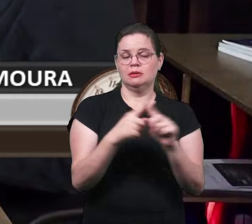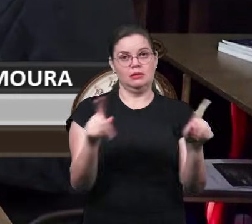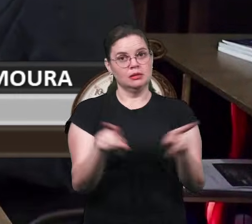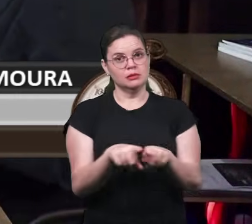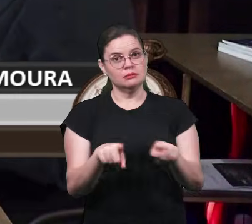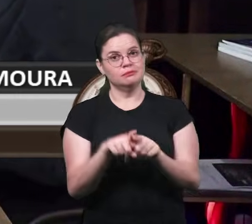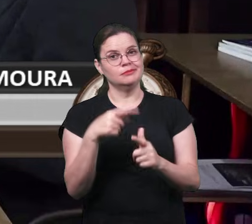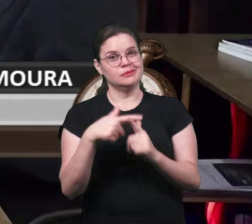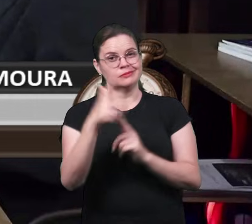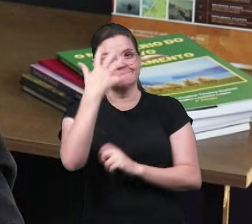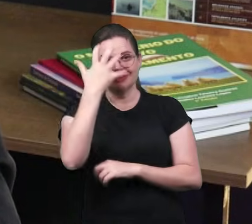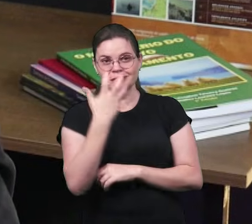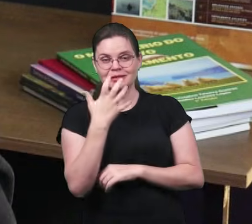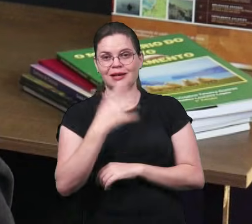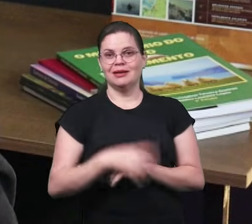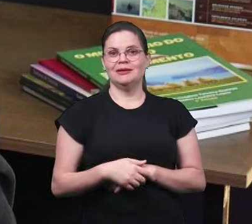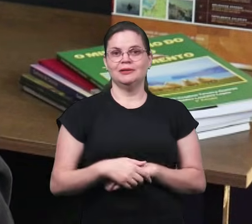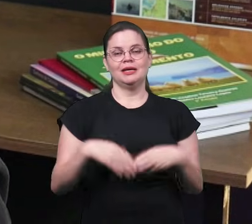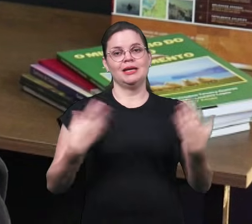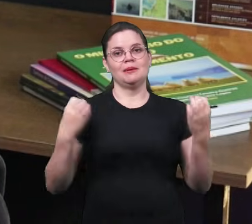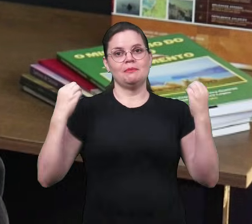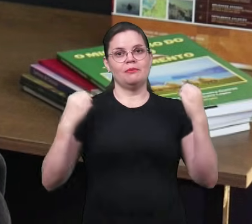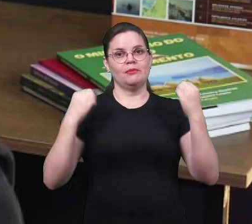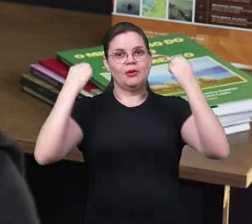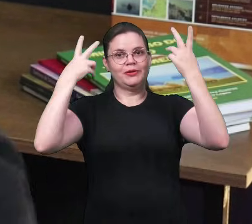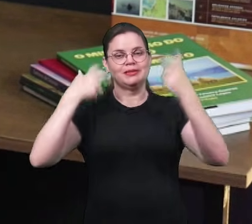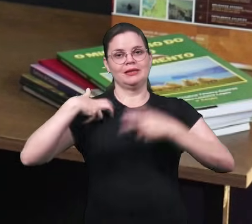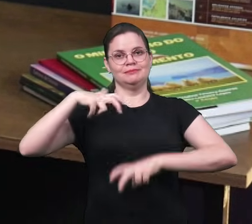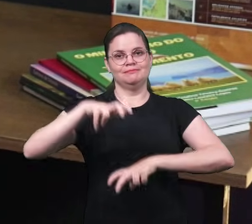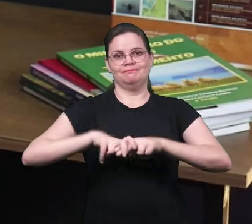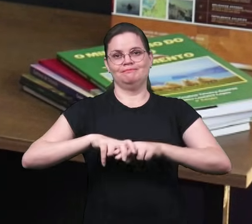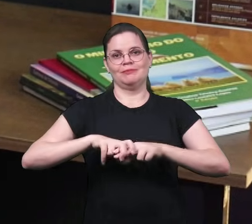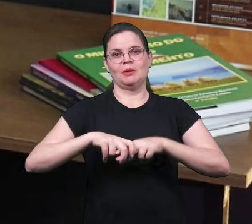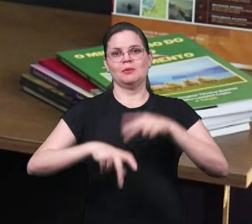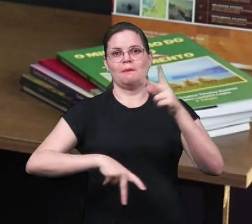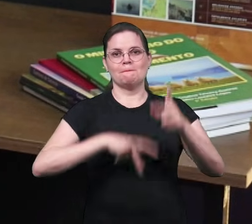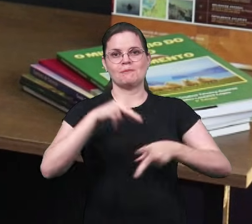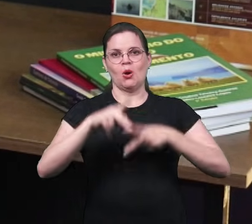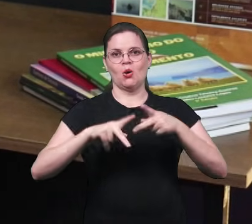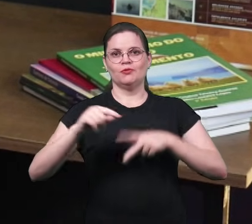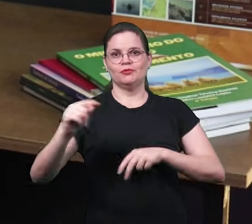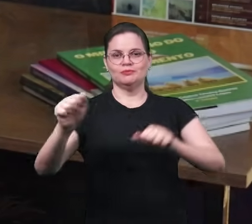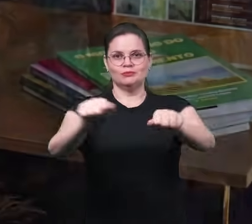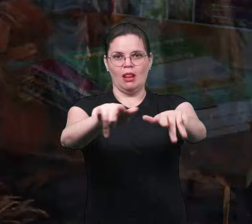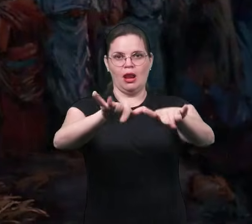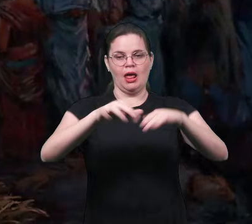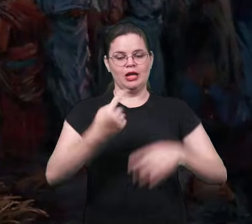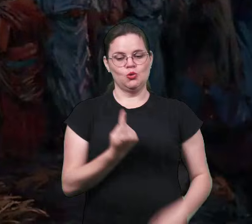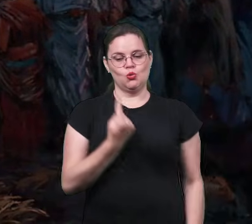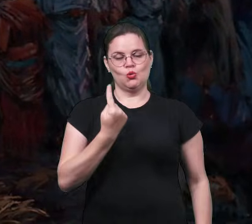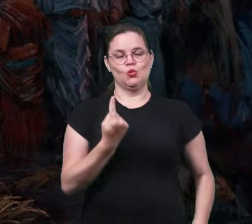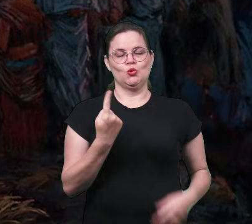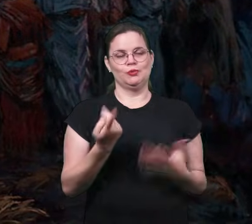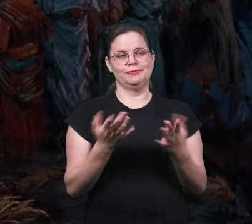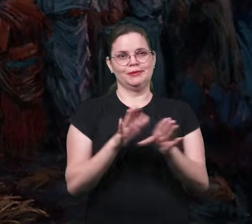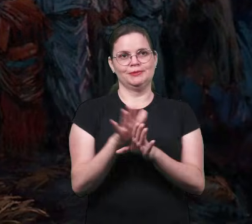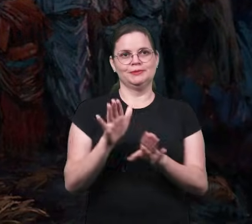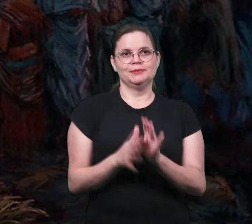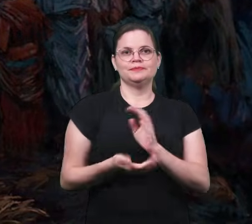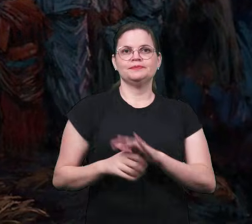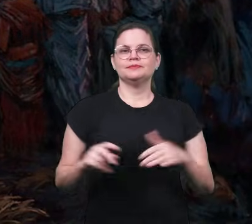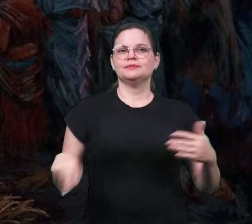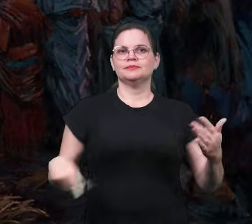Sim. E ele ali para assistir, né, aquele povo. O texto em Êxodo 18:13 diz assim: E aconteceu que no outro dia